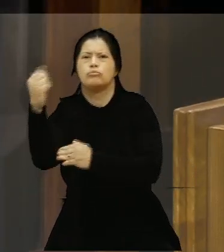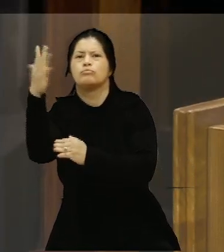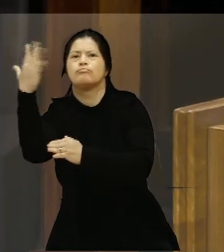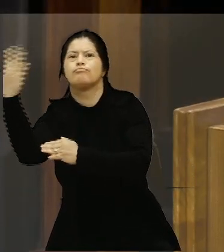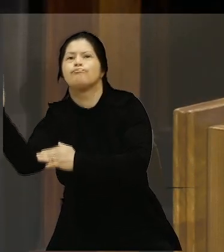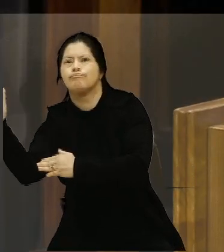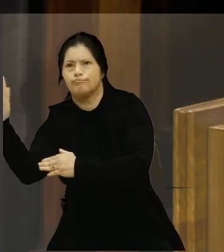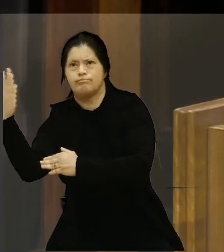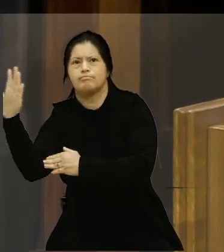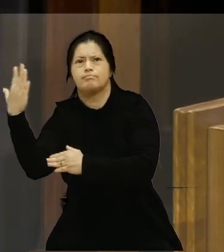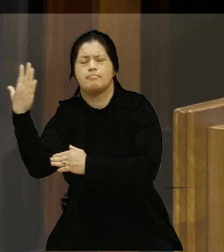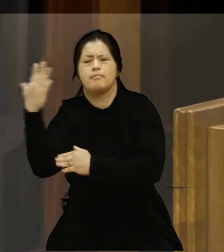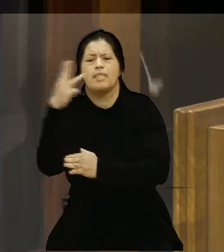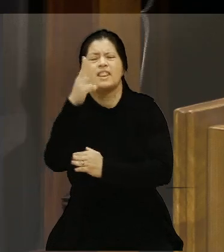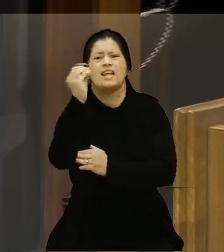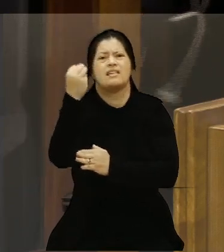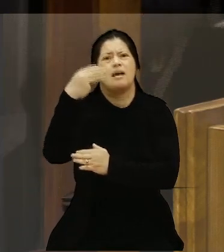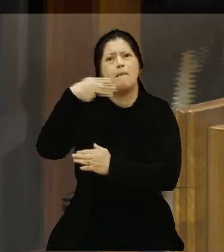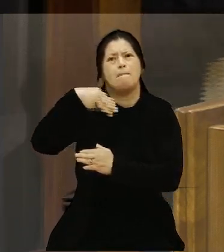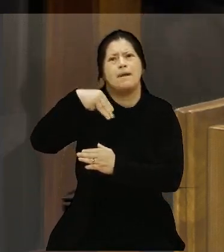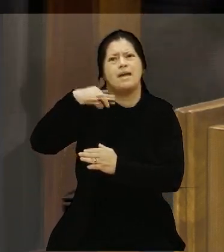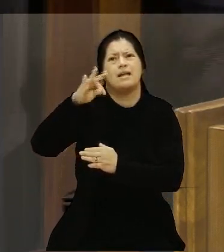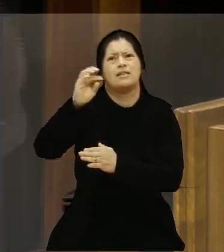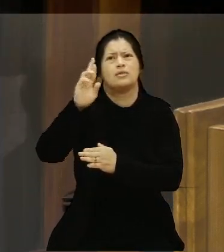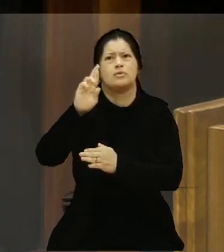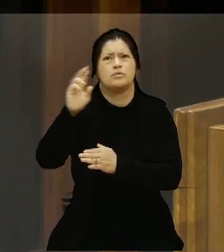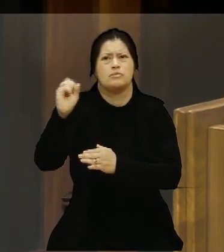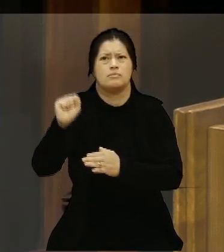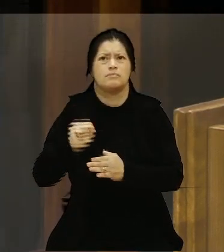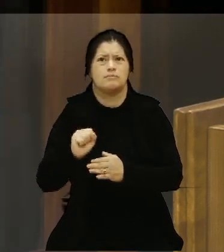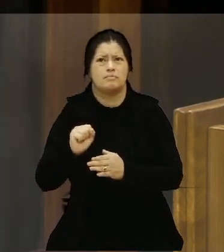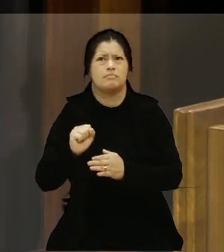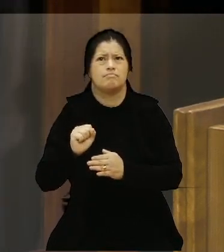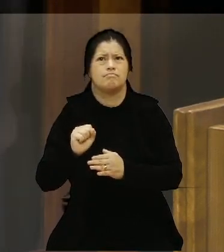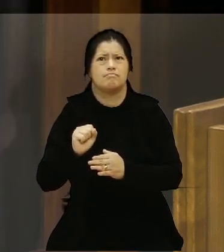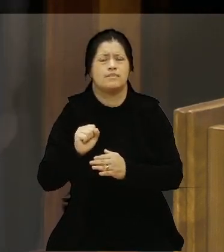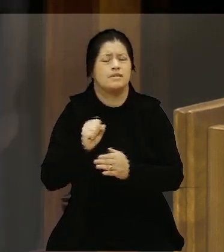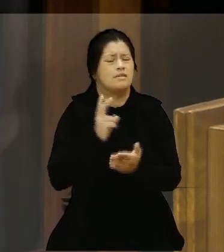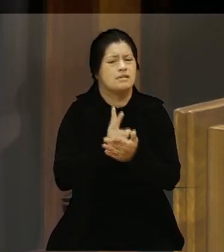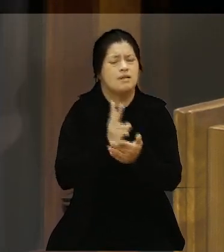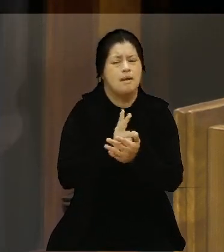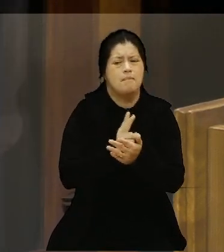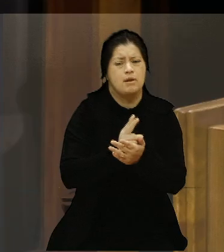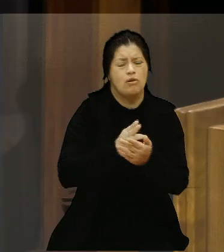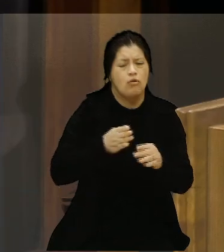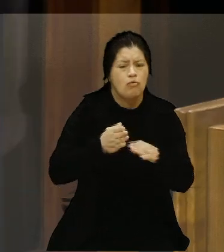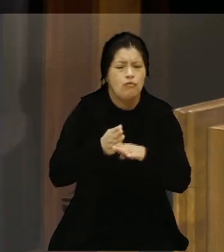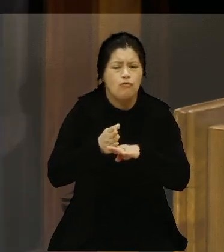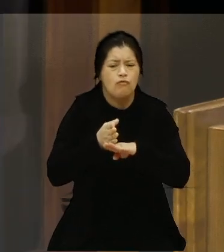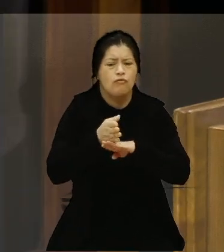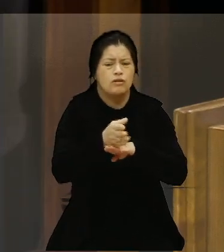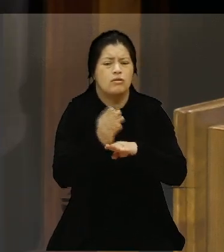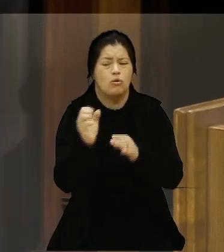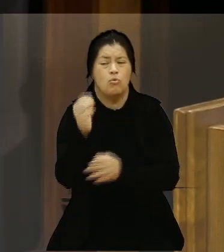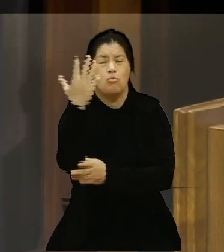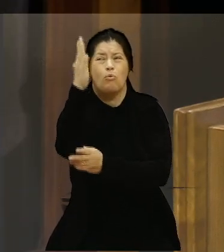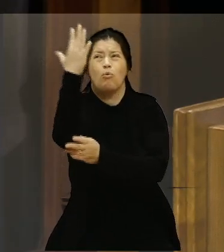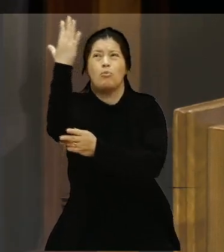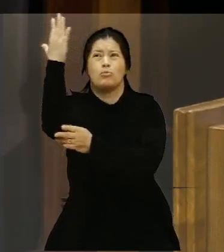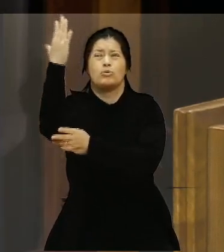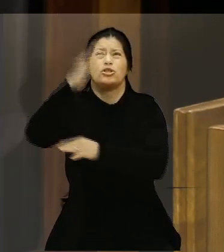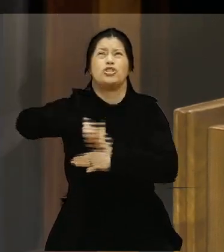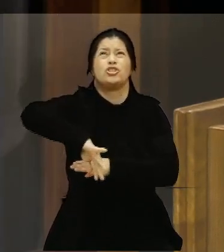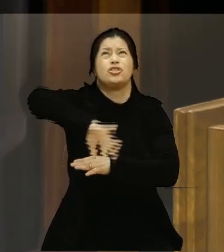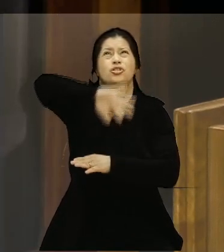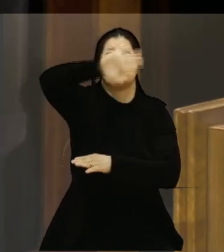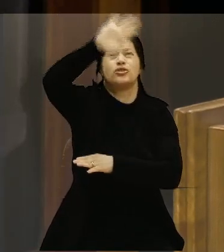dava uns 30 metros, assim, um pino ilhote, e toda vez que eu passo ali, que eu chego e aquela árvore cresceu, hoje está enorme, está gigante, era uma